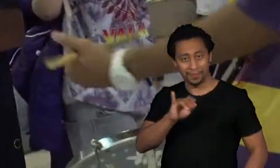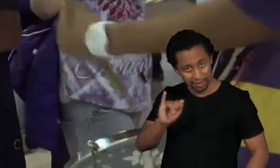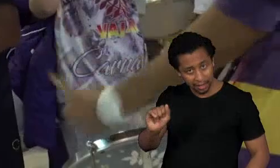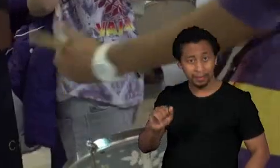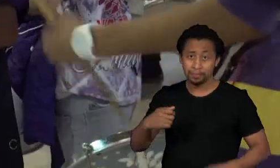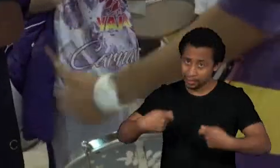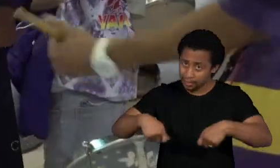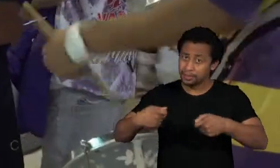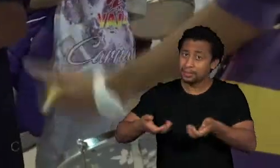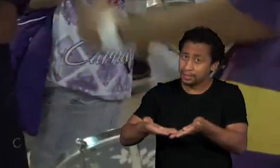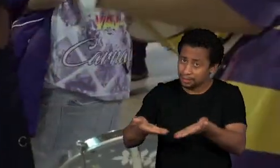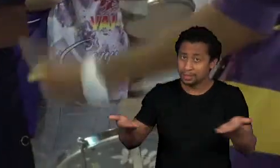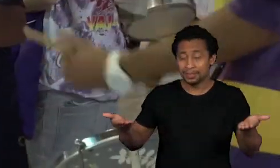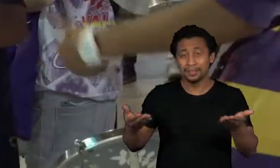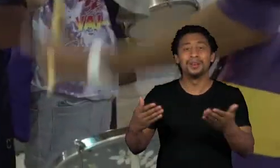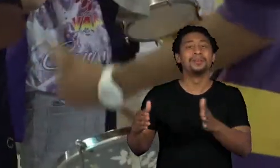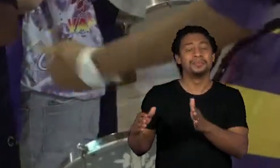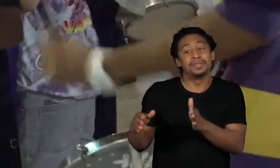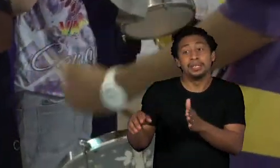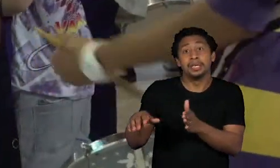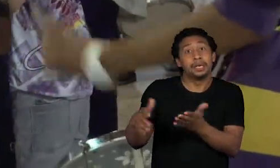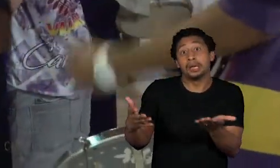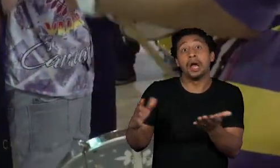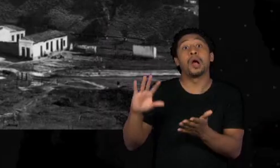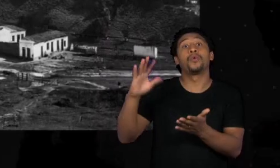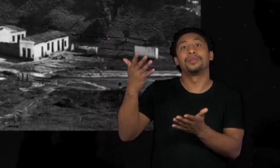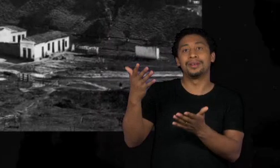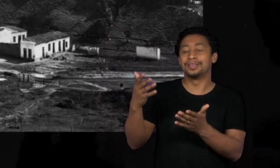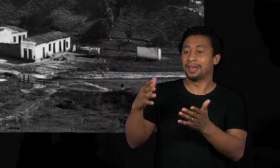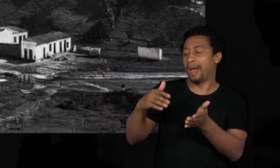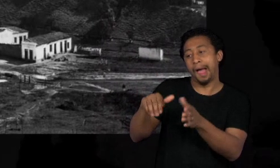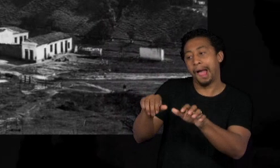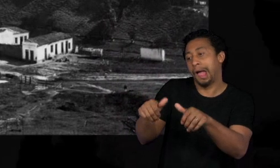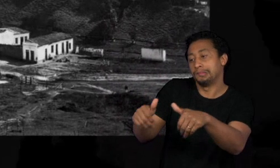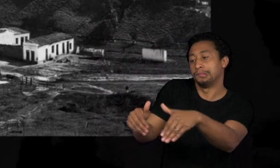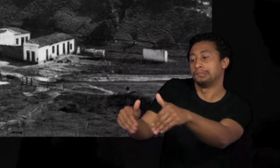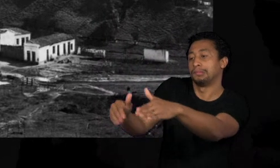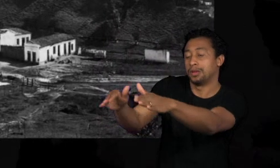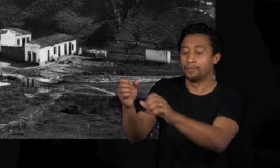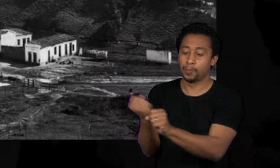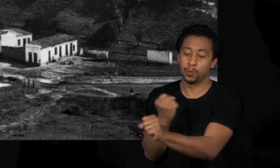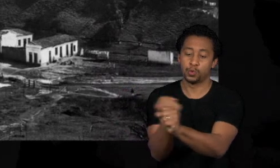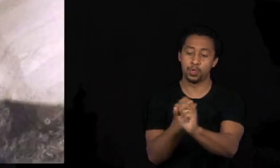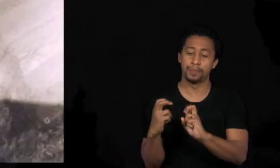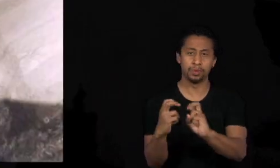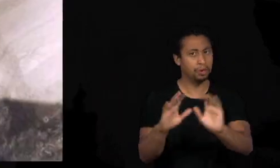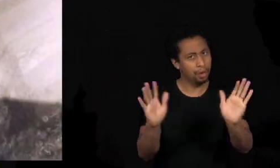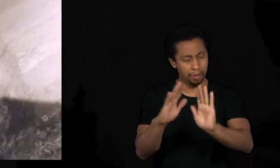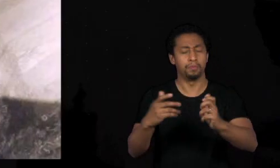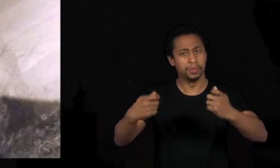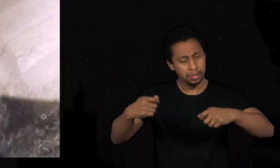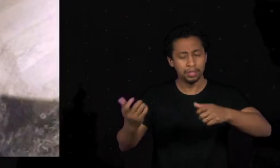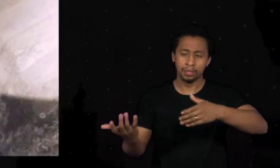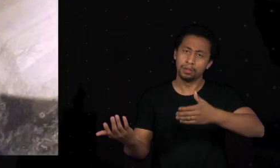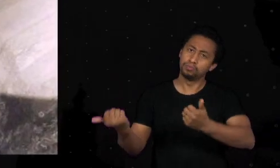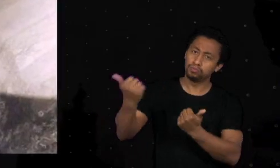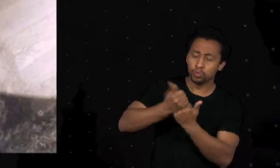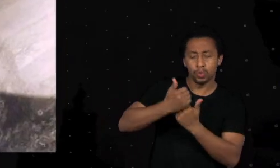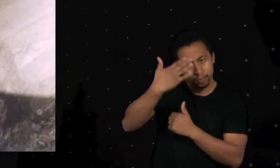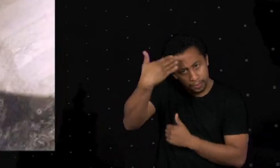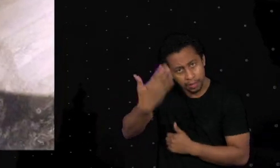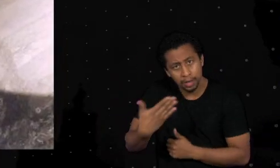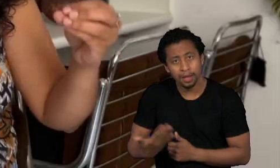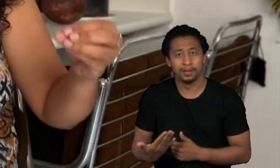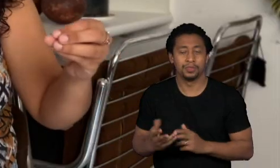garantir a chamada chegada do progresso. Para nós a estação já será Estação